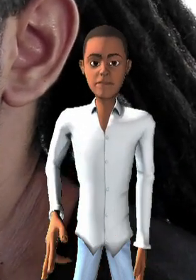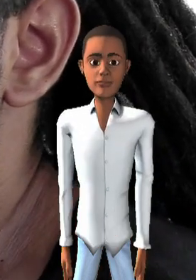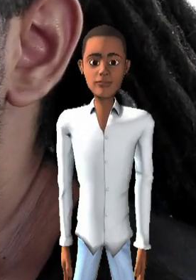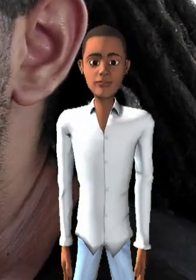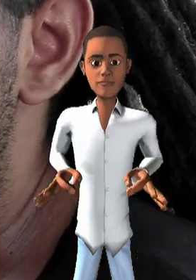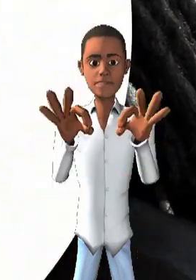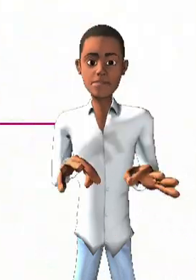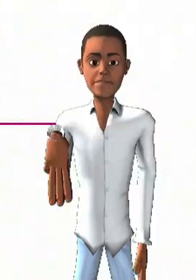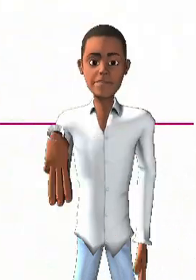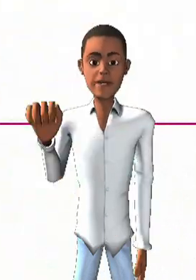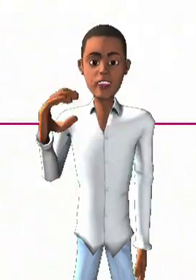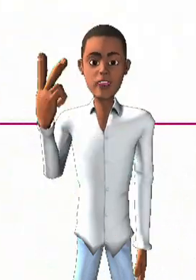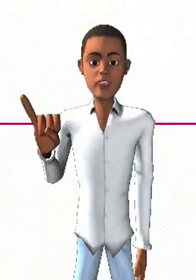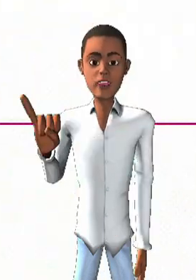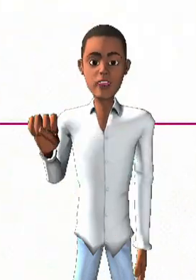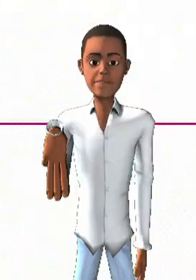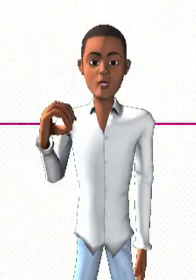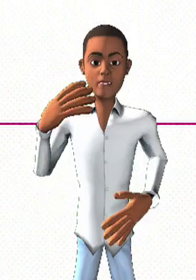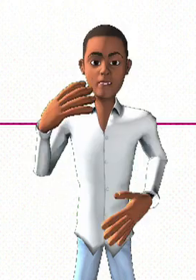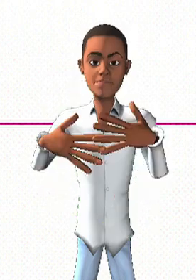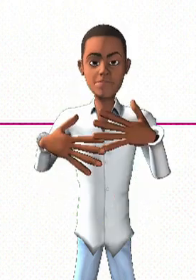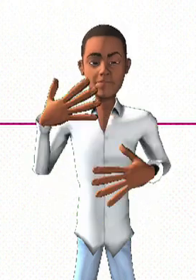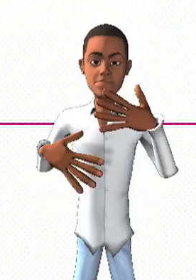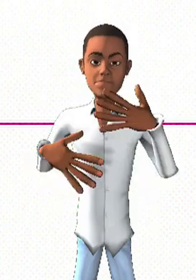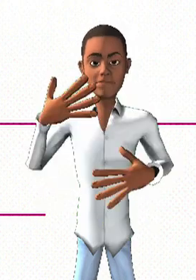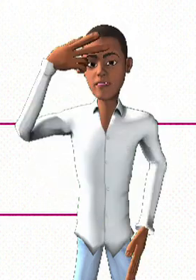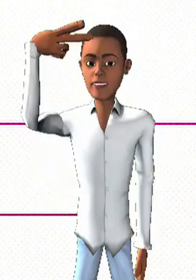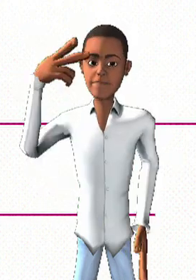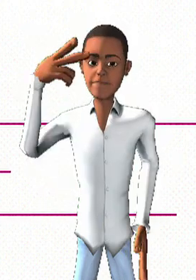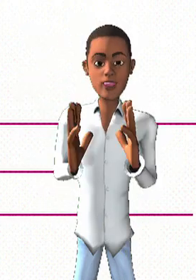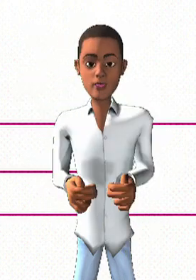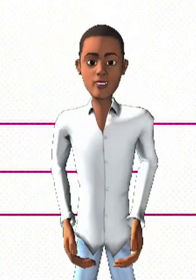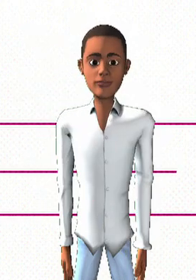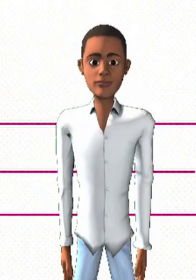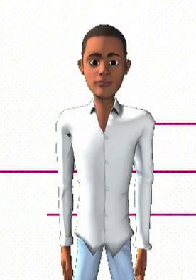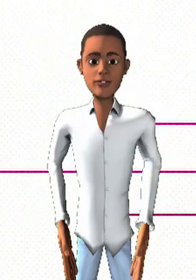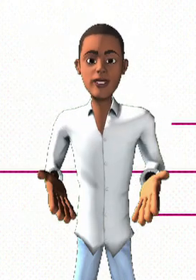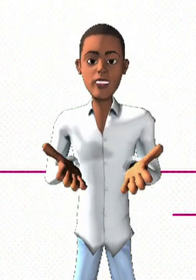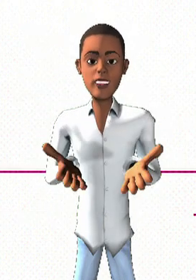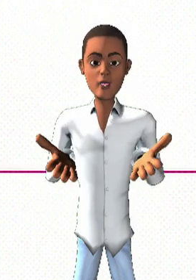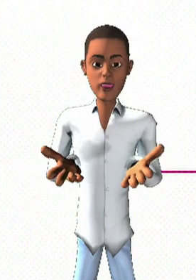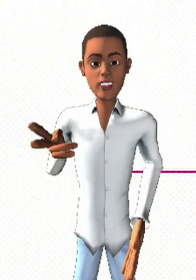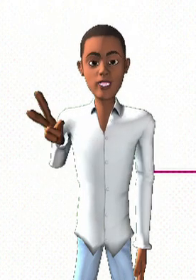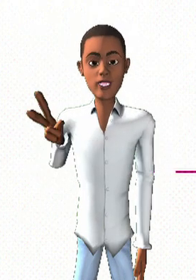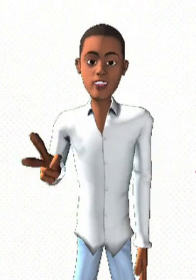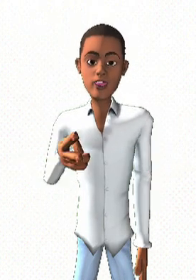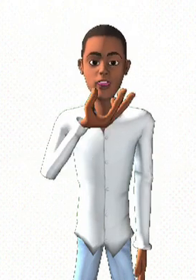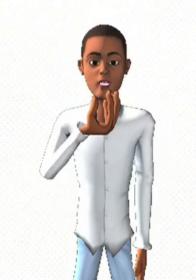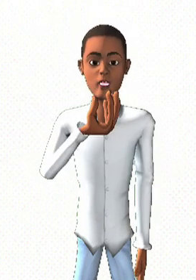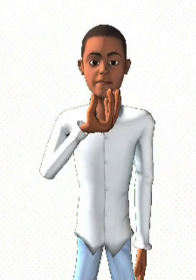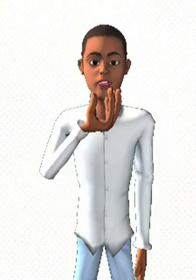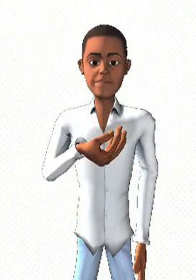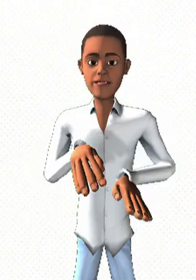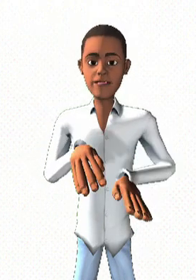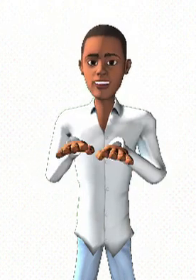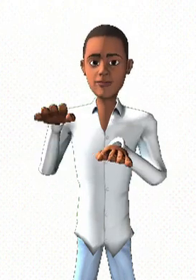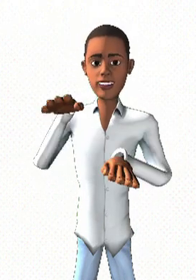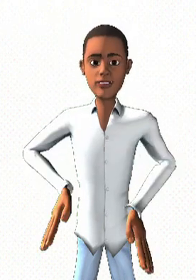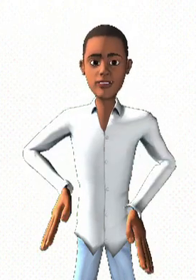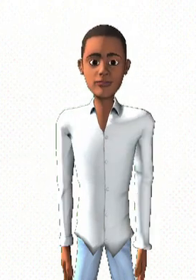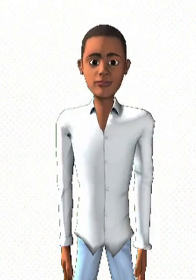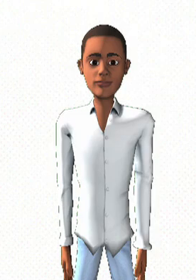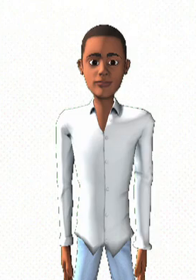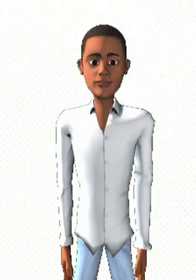né? Apesar do machismo causar danos para todas e todos, os homens ainda se encontram em uma situação